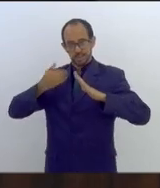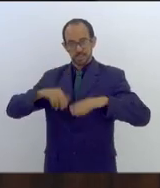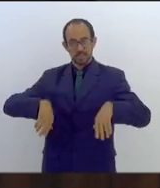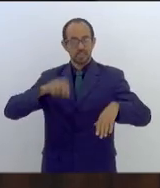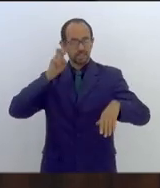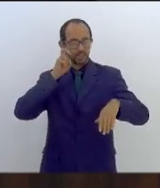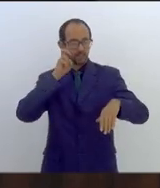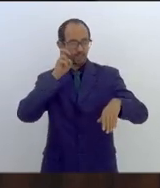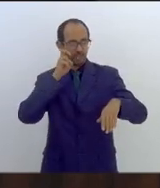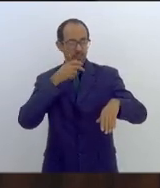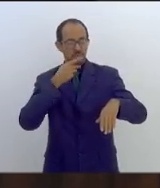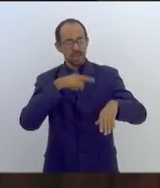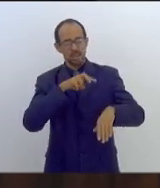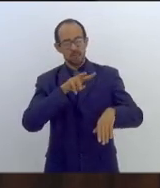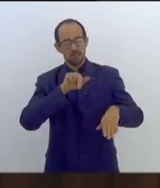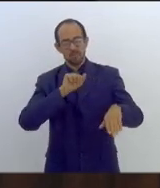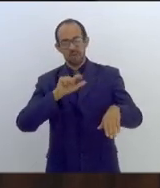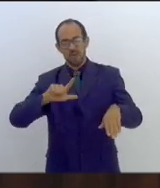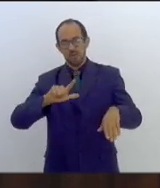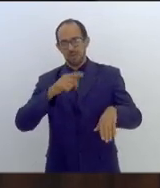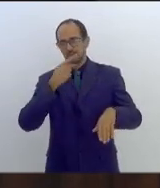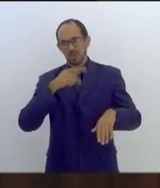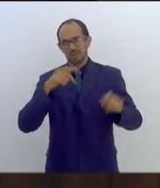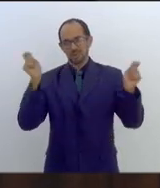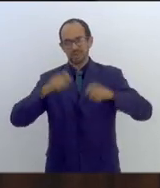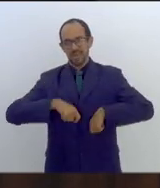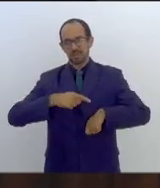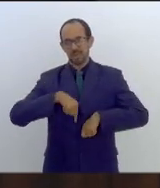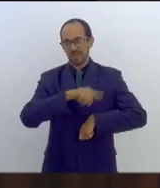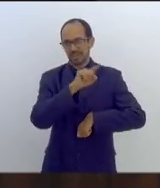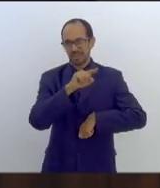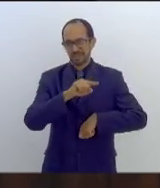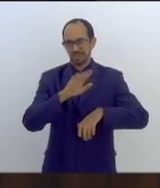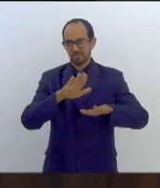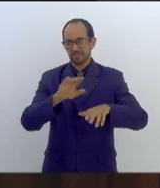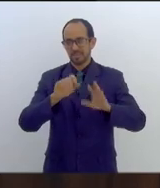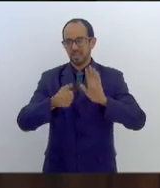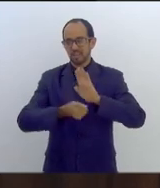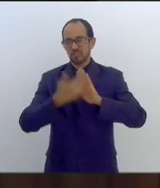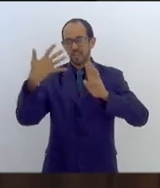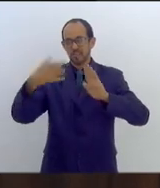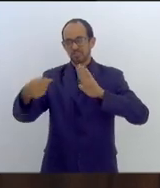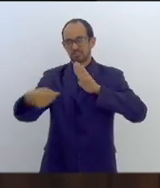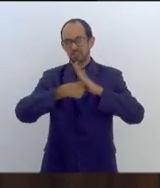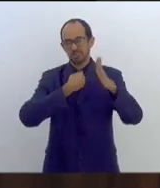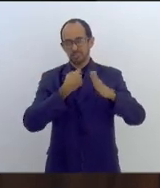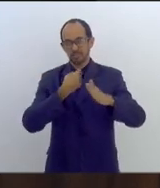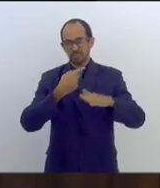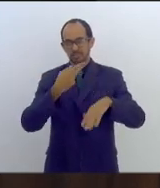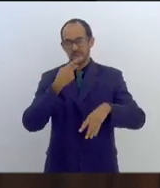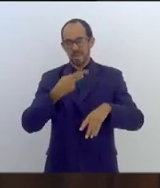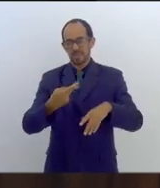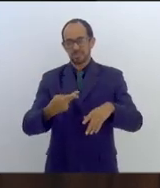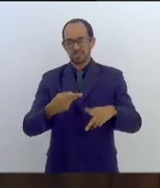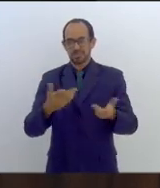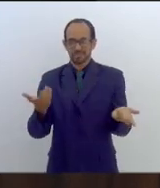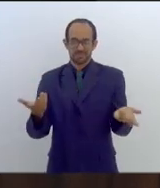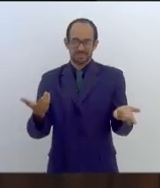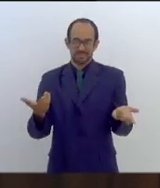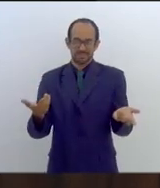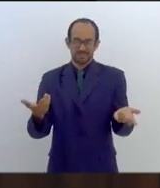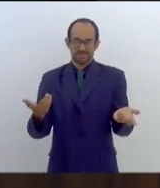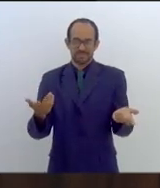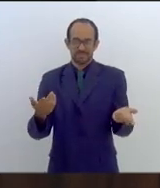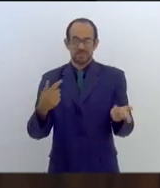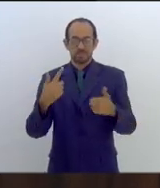Ele perguntou se eu iria, eu falei que não iria, mas que estava todo mundo perguntando, que eu não ia dizer que não iria. É, mas é